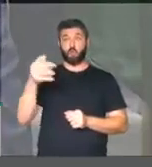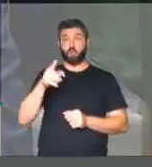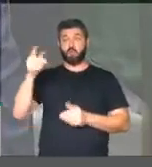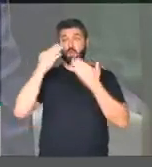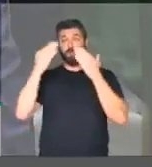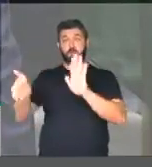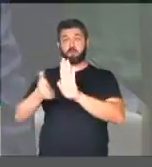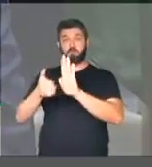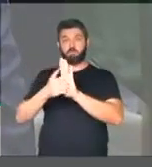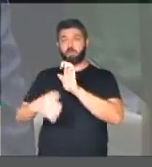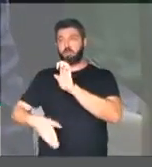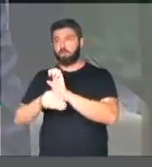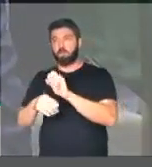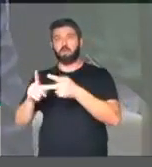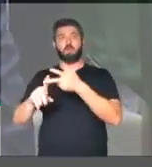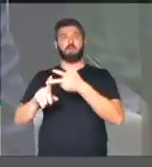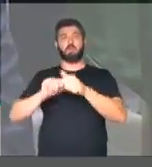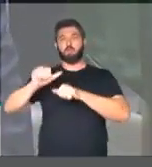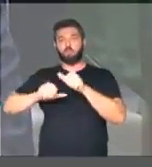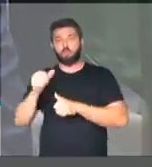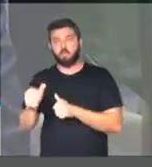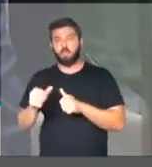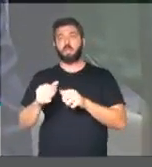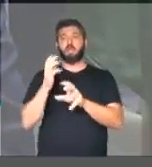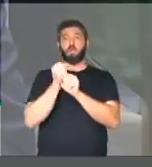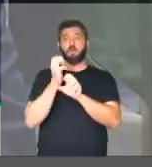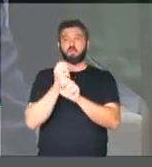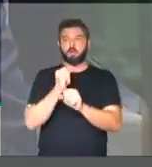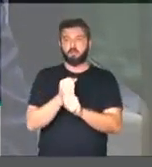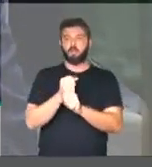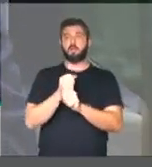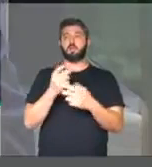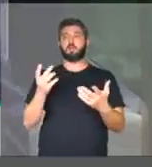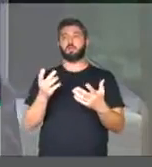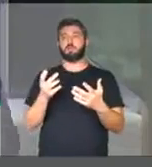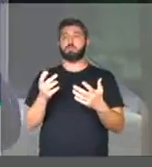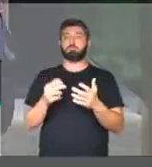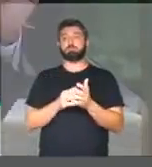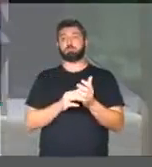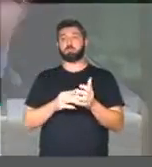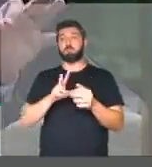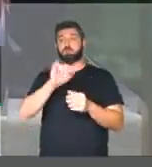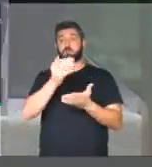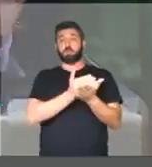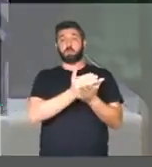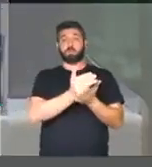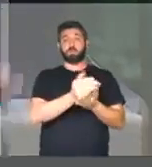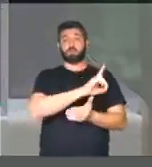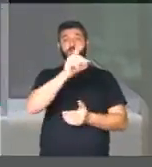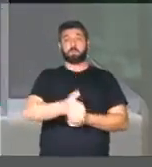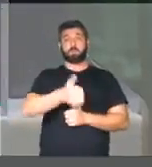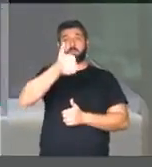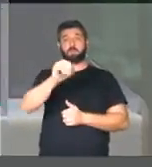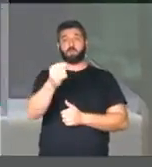apresentasse propostas de emendas, de alterações da peça orçamentária que vai entrar em vigor no dia 1º